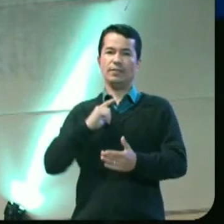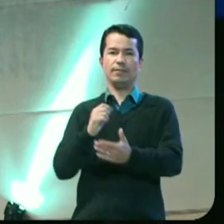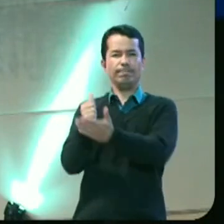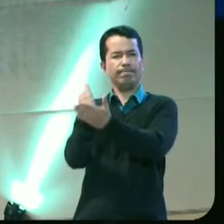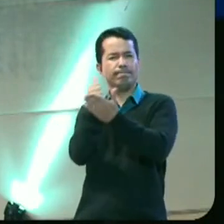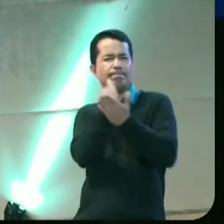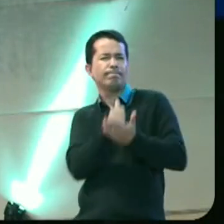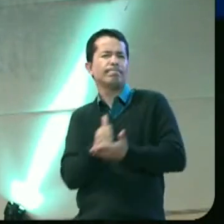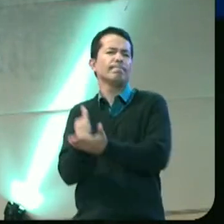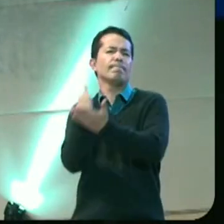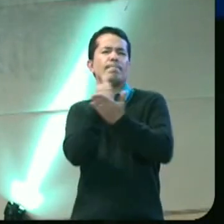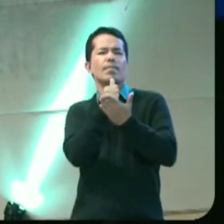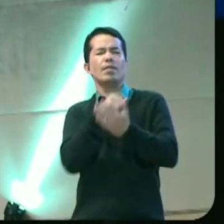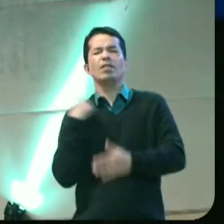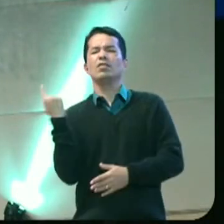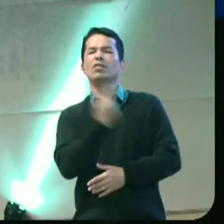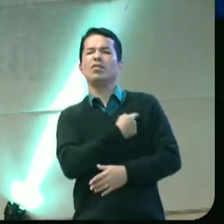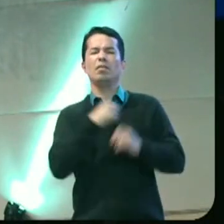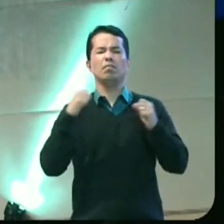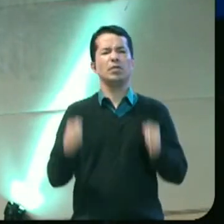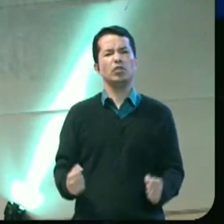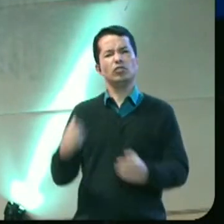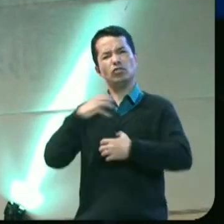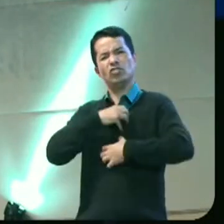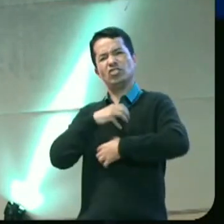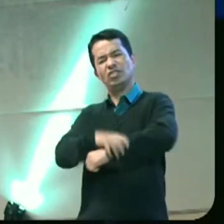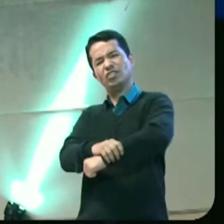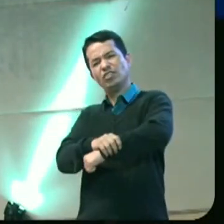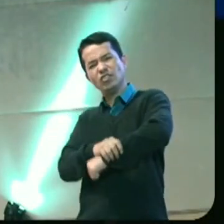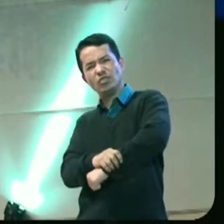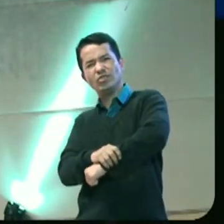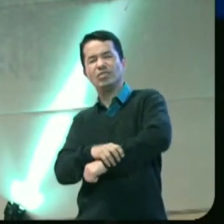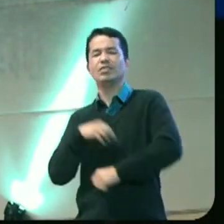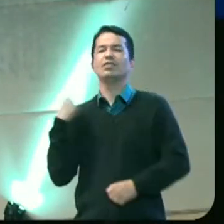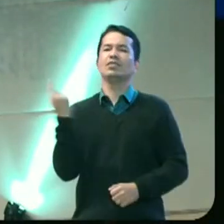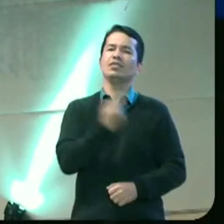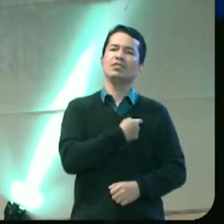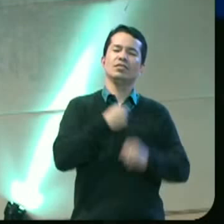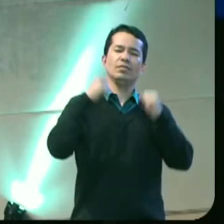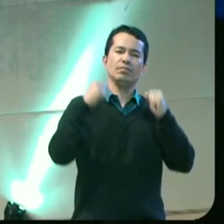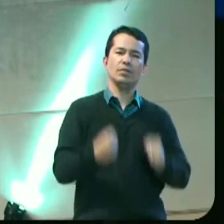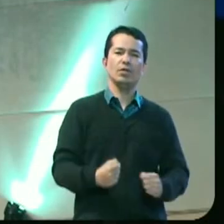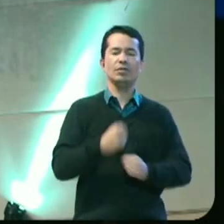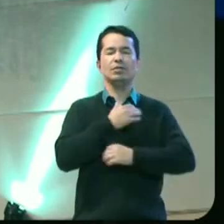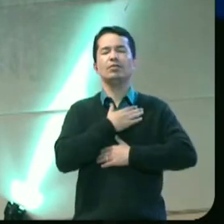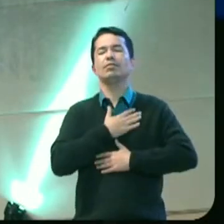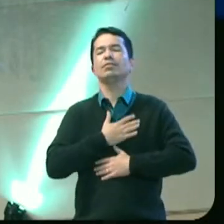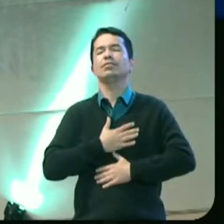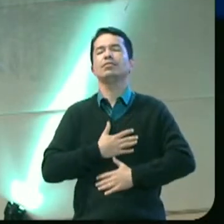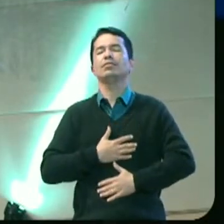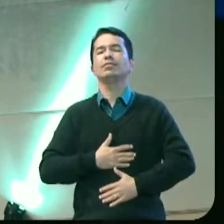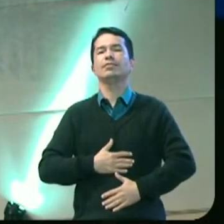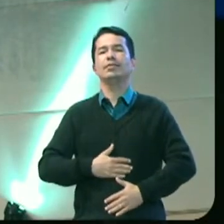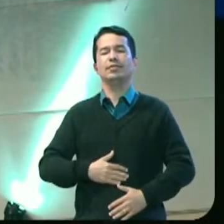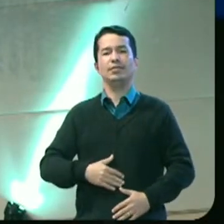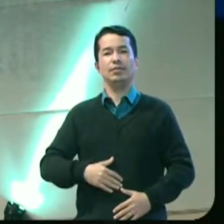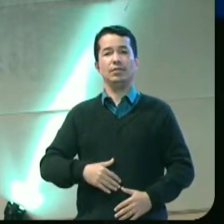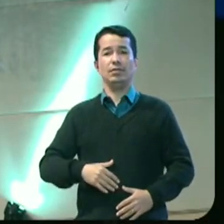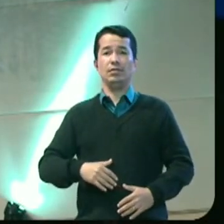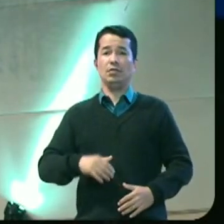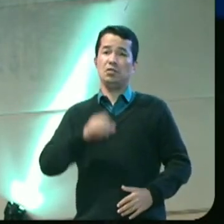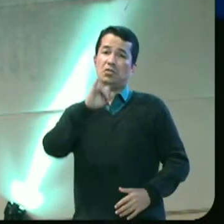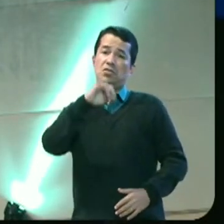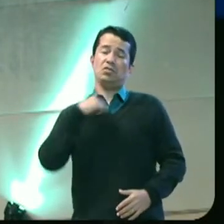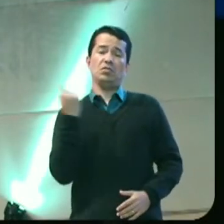a gente pode ter segurança. A gente pode descansar. Mesmo que a gente esteja encharcado